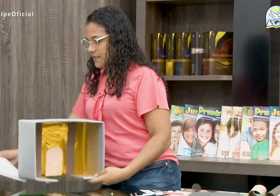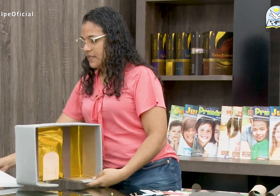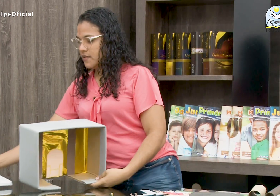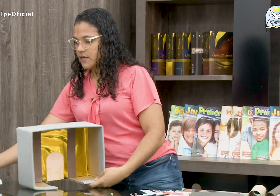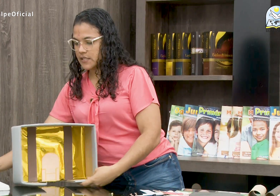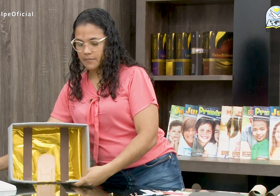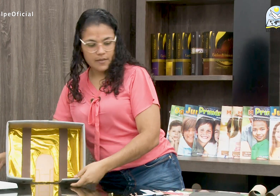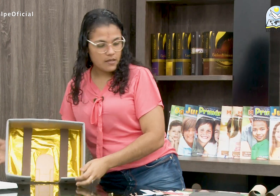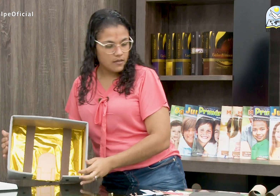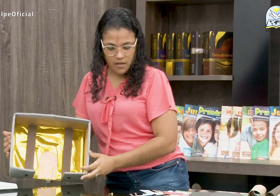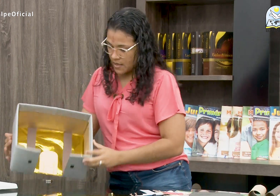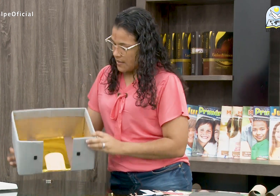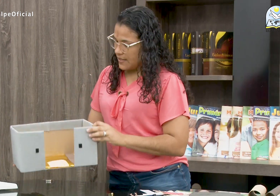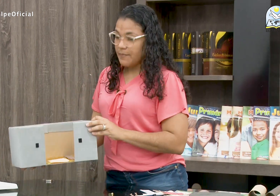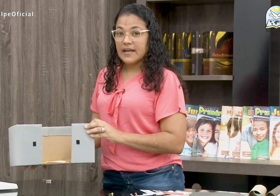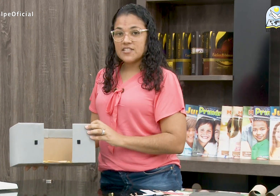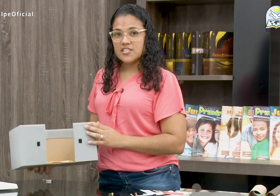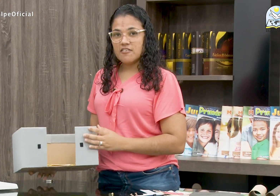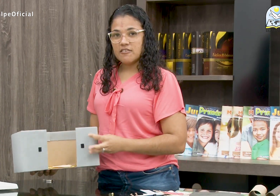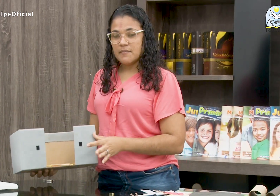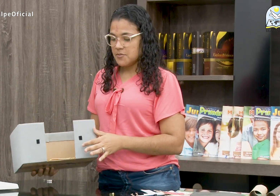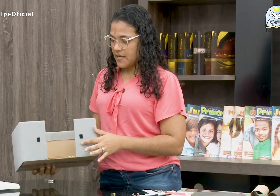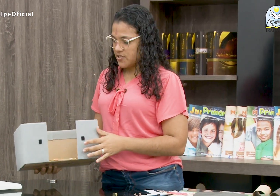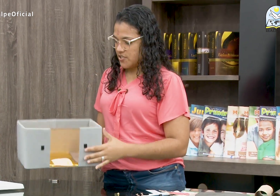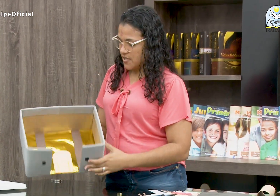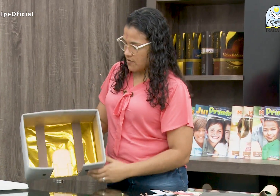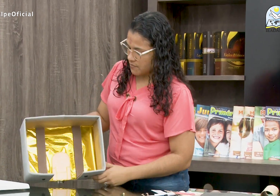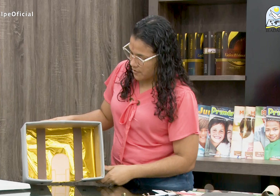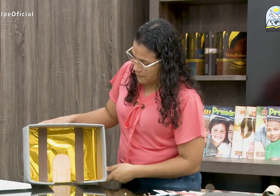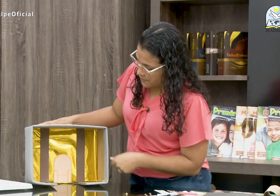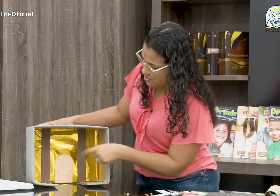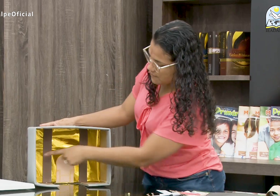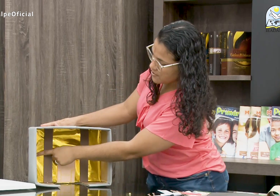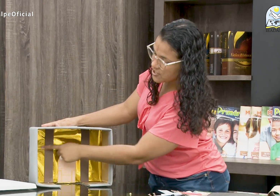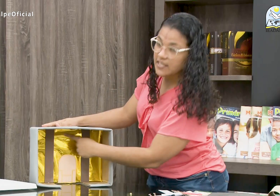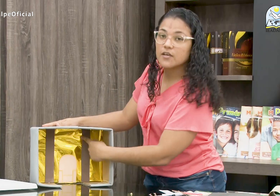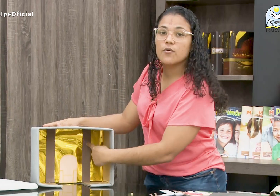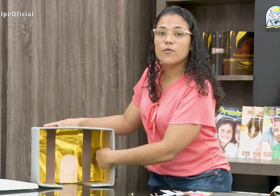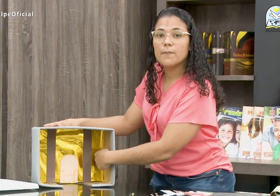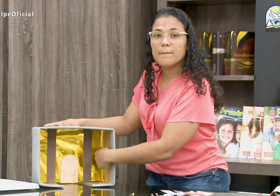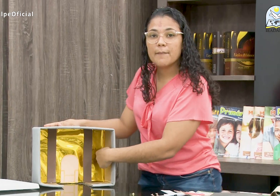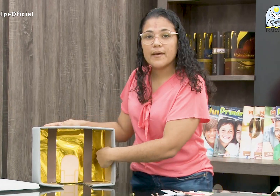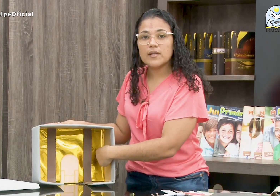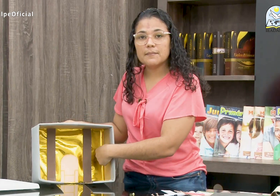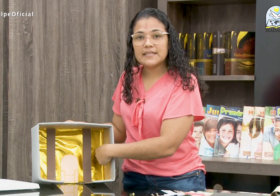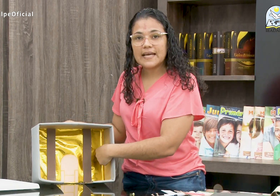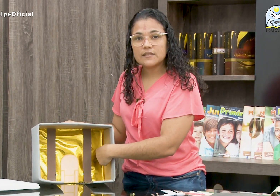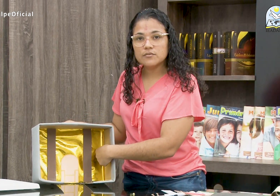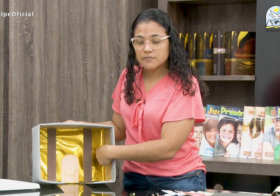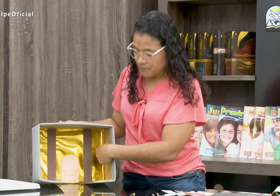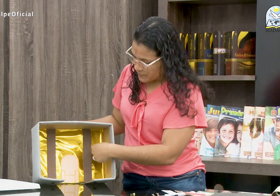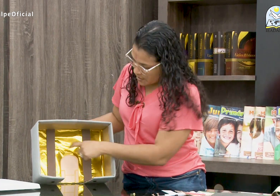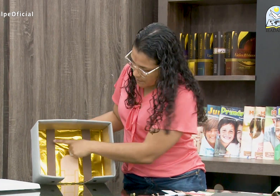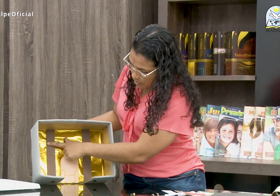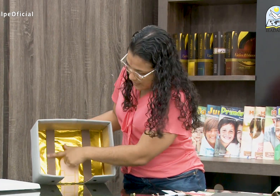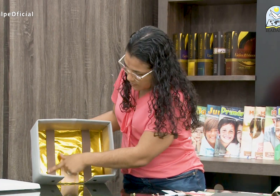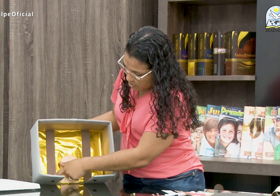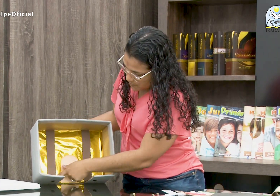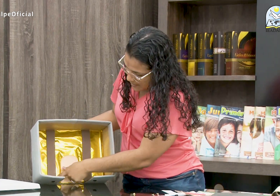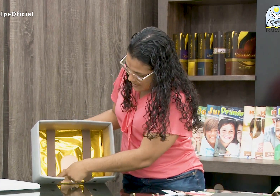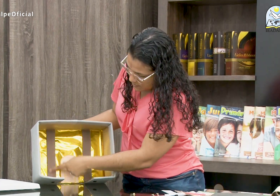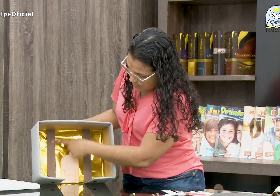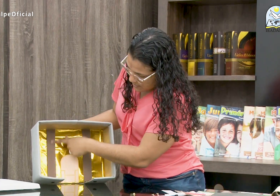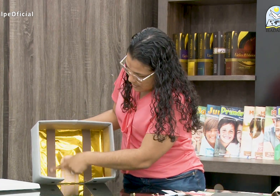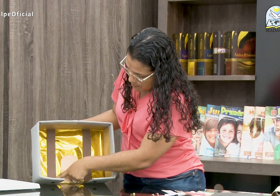trouxe esse material aqui também. Lembra a caixinha, ó? Mesma caixinha, foi o que eu fiz. Revesti aqui com papel laminado. Botei